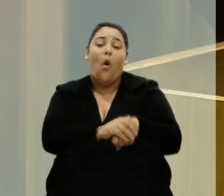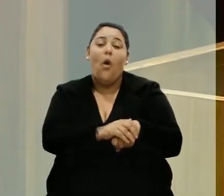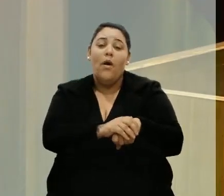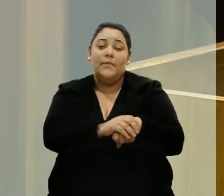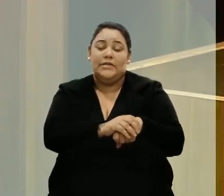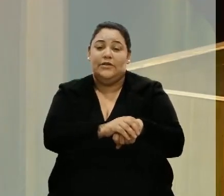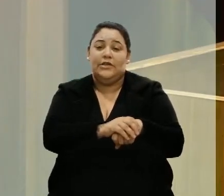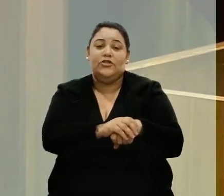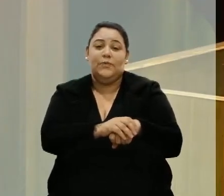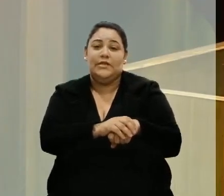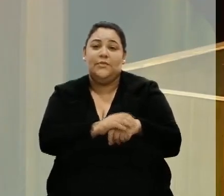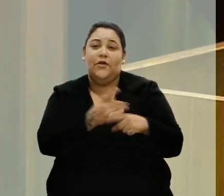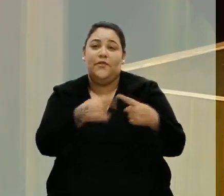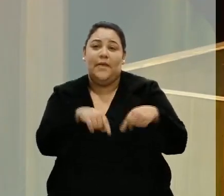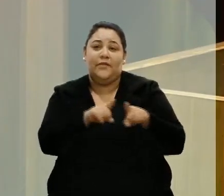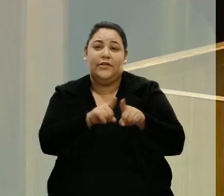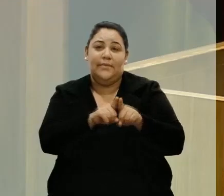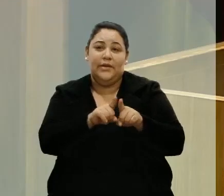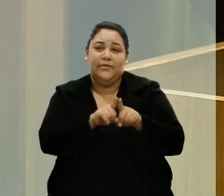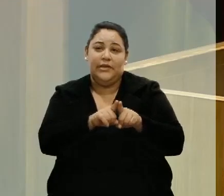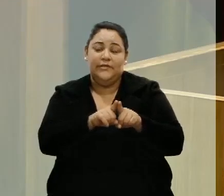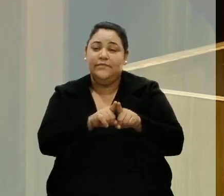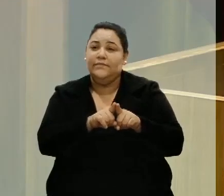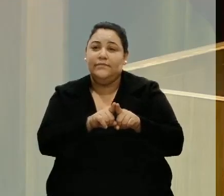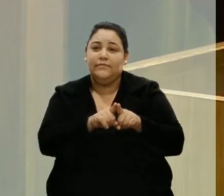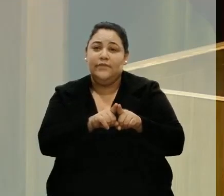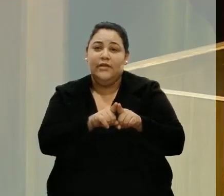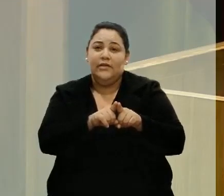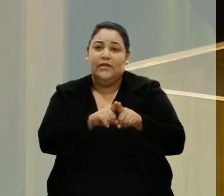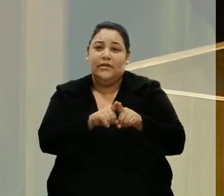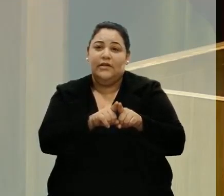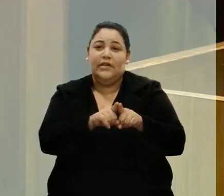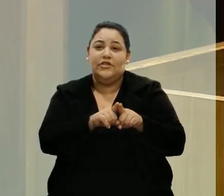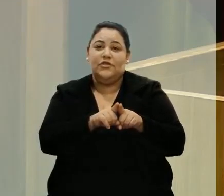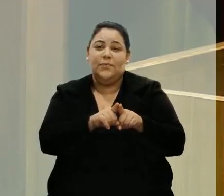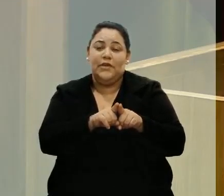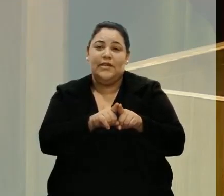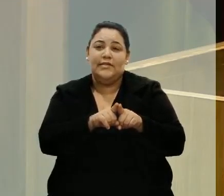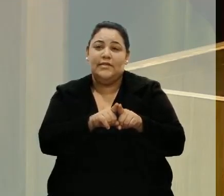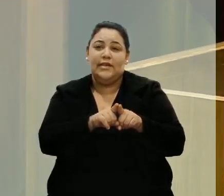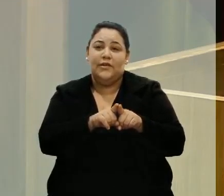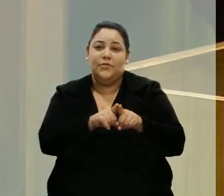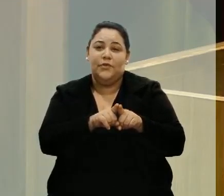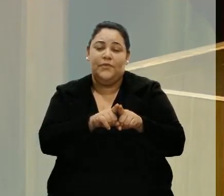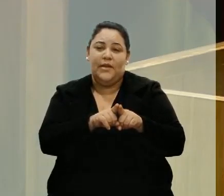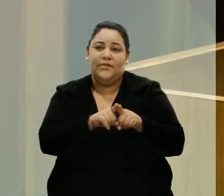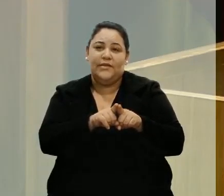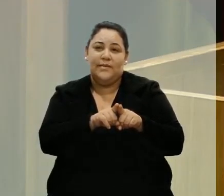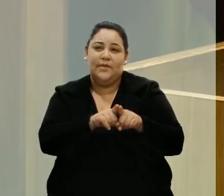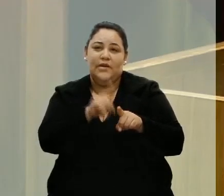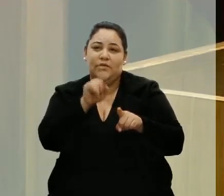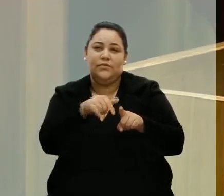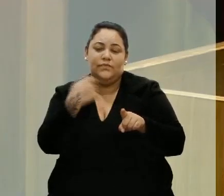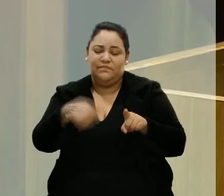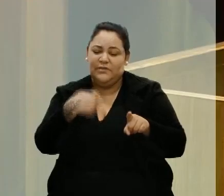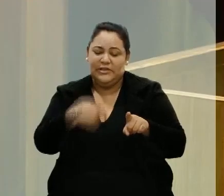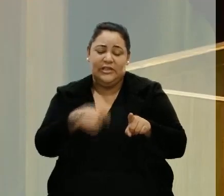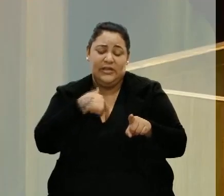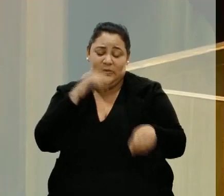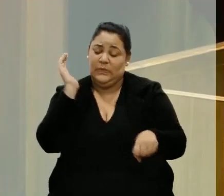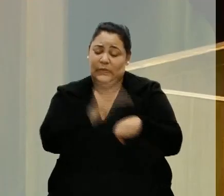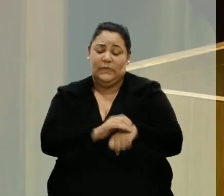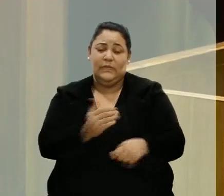dos vereadores, é culpa desse vereador que ontem estava sendo citado em vídeos lá no bairro Serrano, é culpa minha